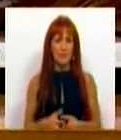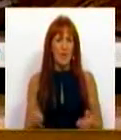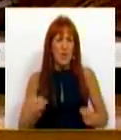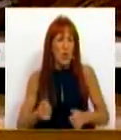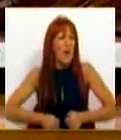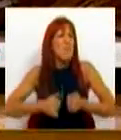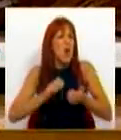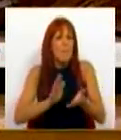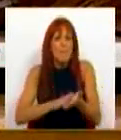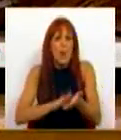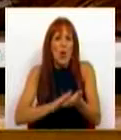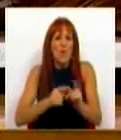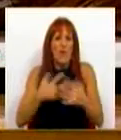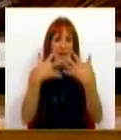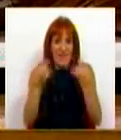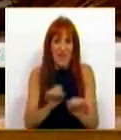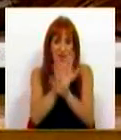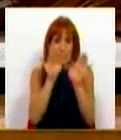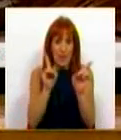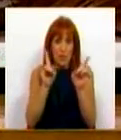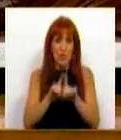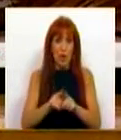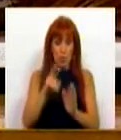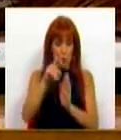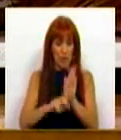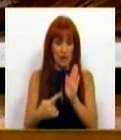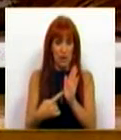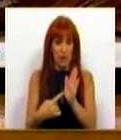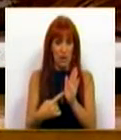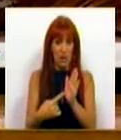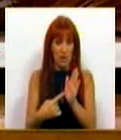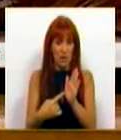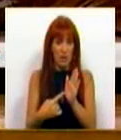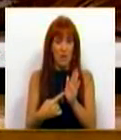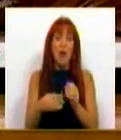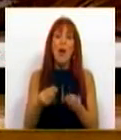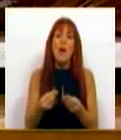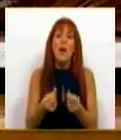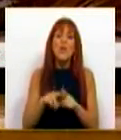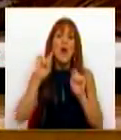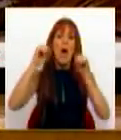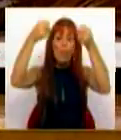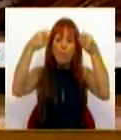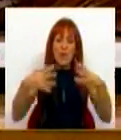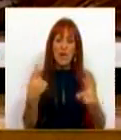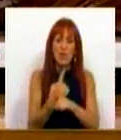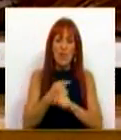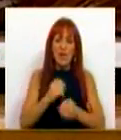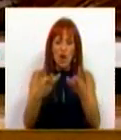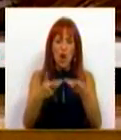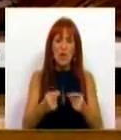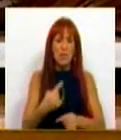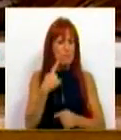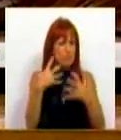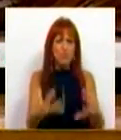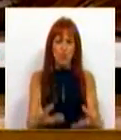Não há melhor prova da transparência do relatório. A natureza das prioridades orçamentais são